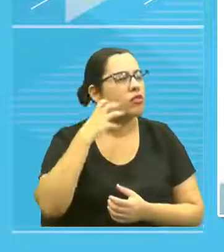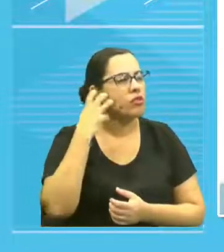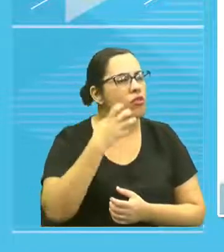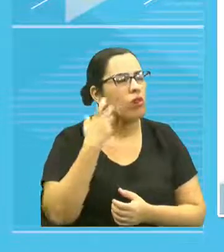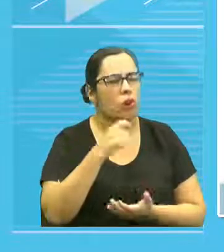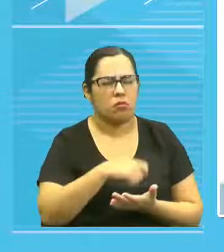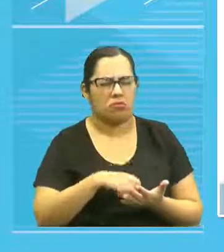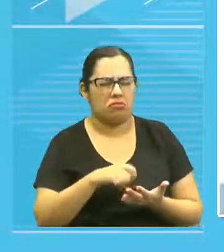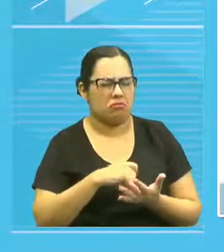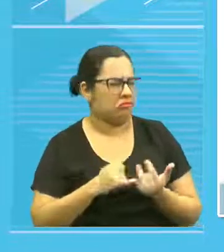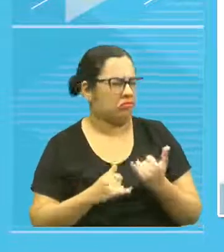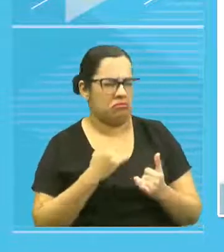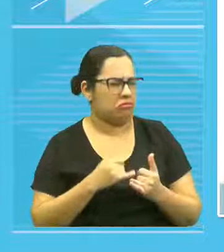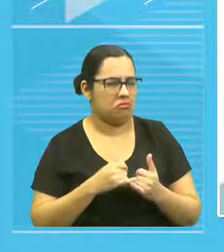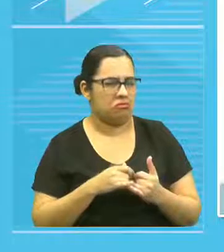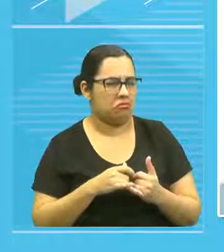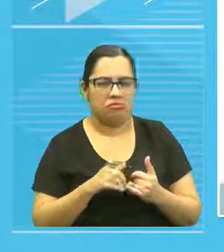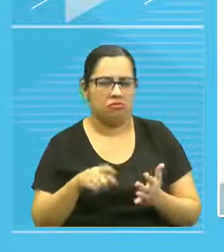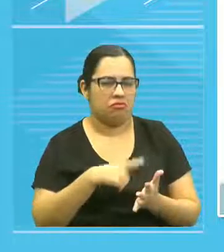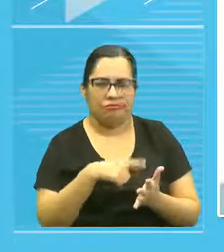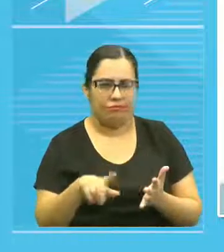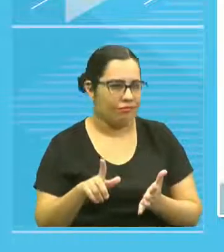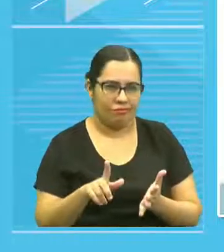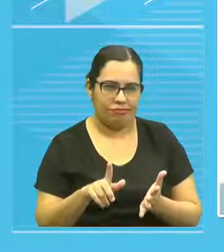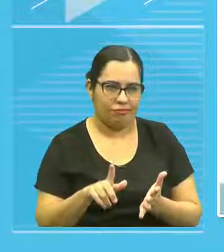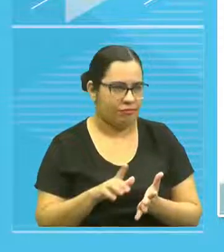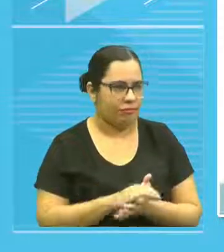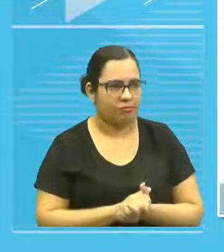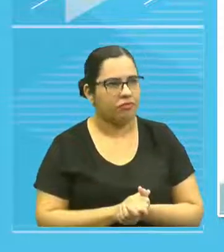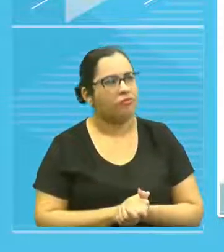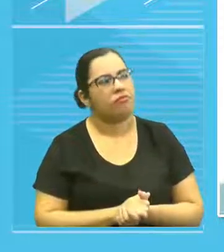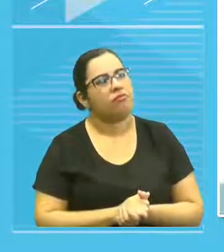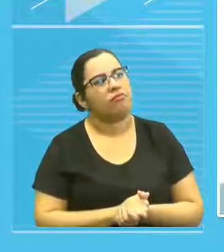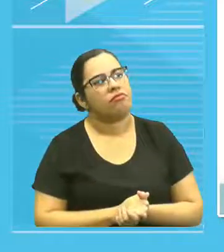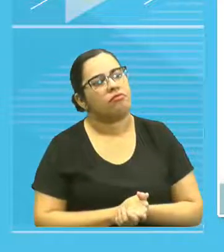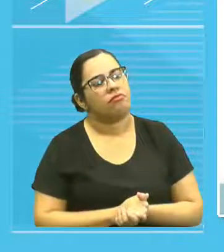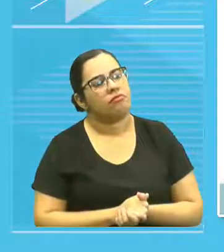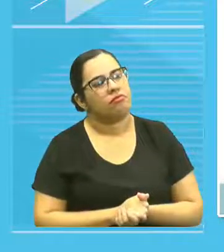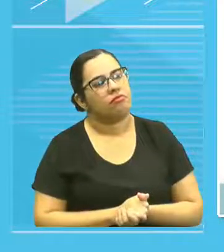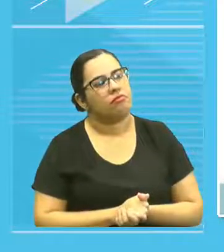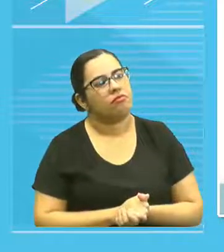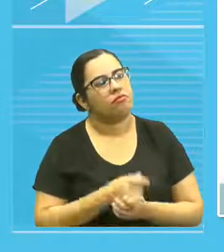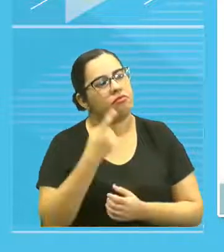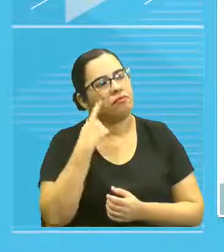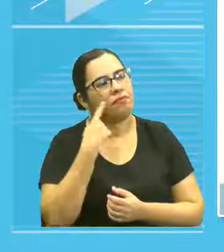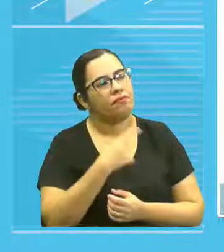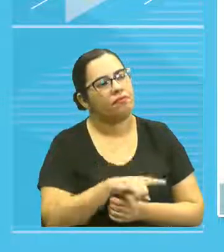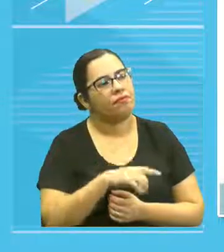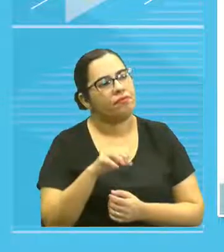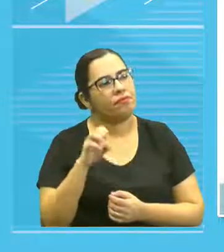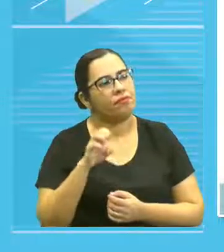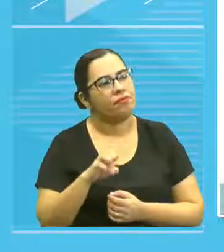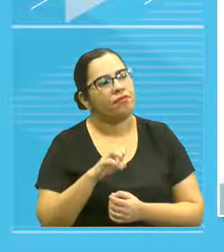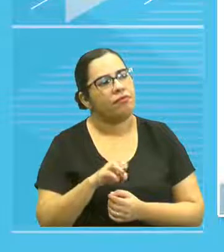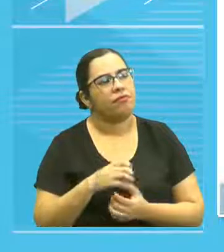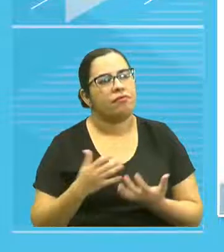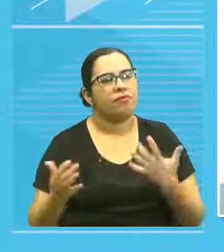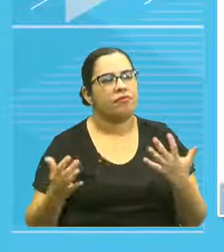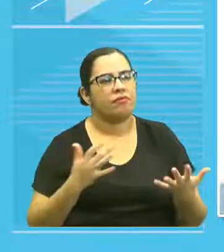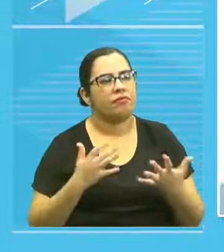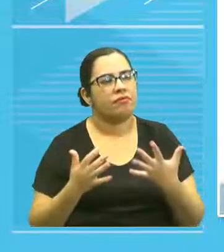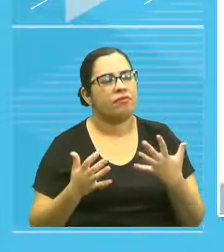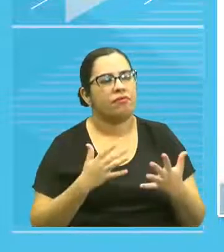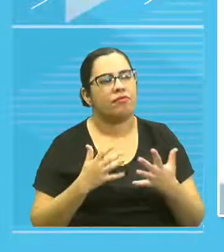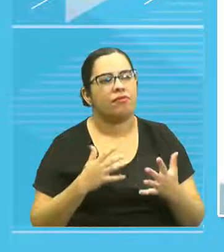escrita semelhantes nada a ver mas significado diferentes aí é para não para não Esse é o recurso que compara